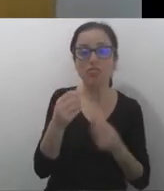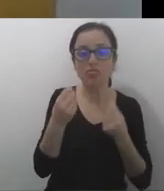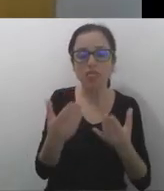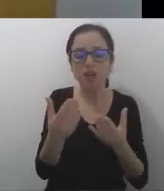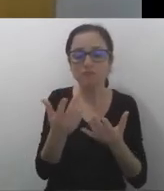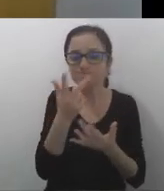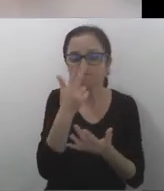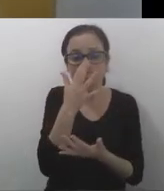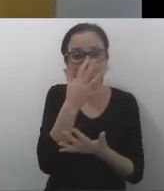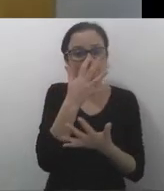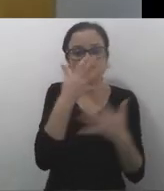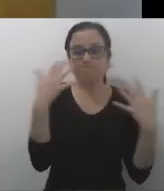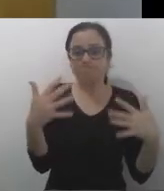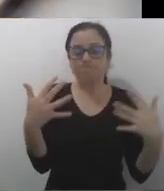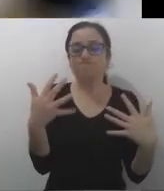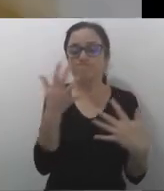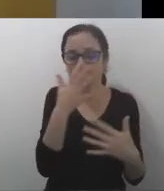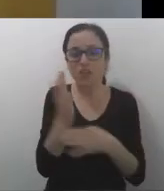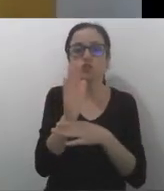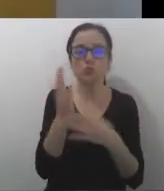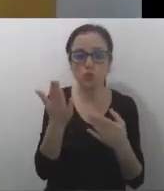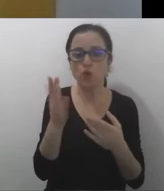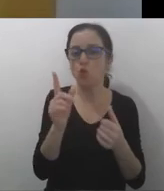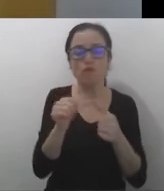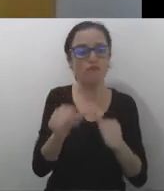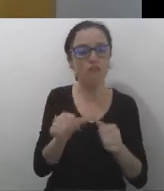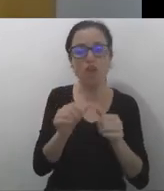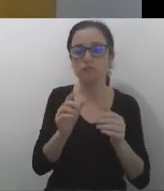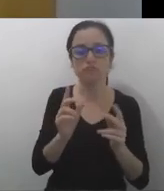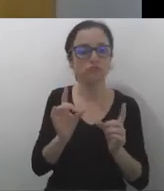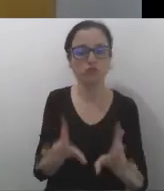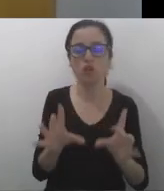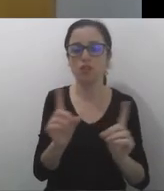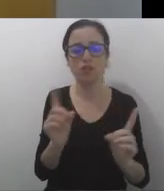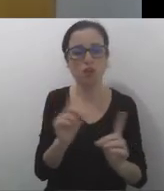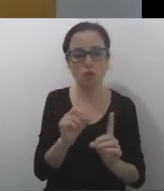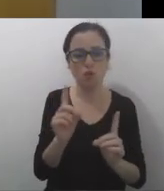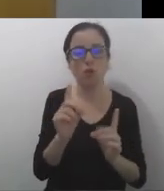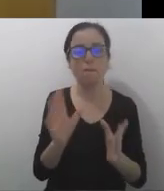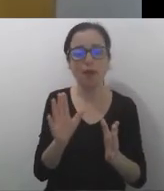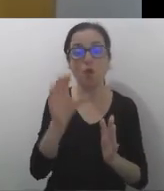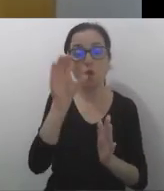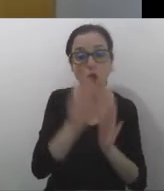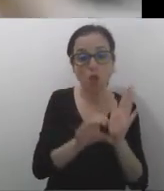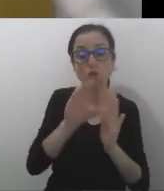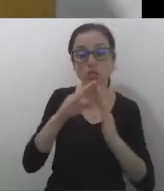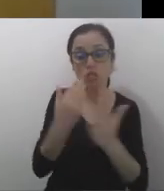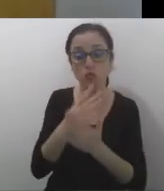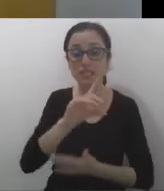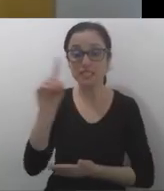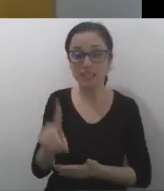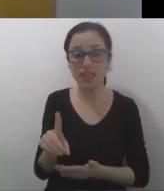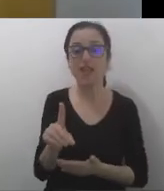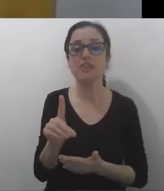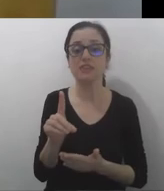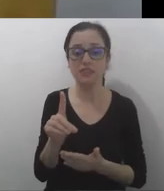apenas do que foram os currículos das escolas de design, que muitas se referenciaram na ESGE, mas